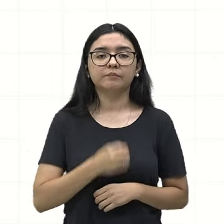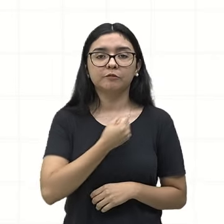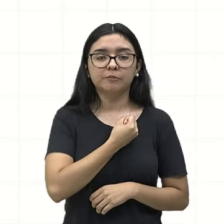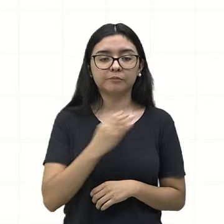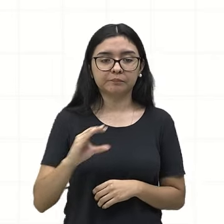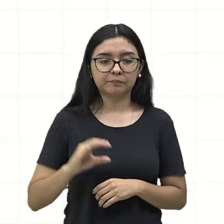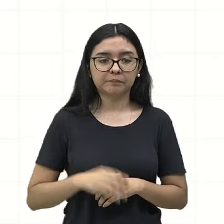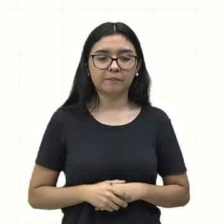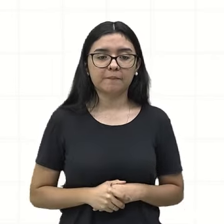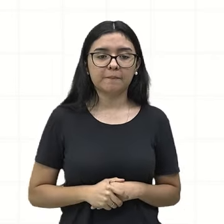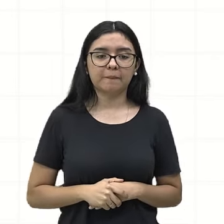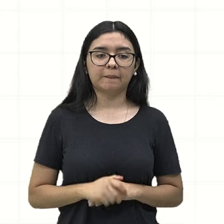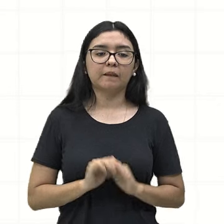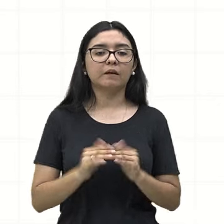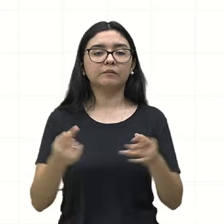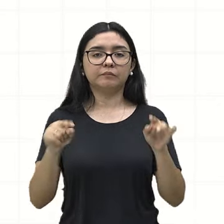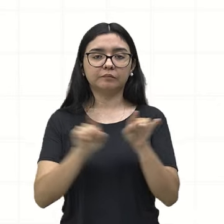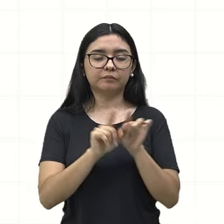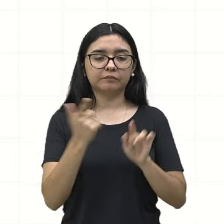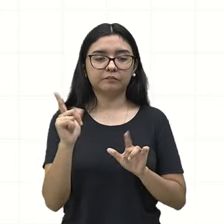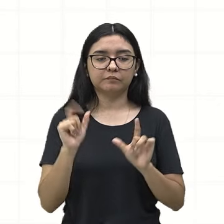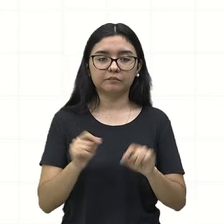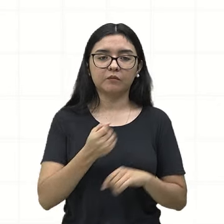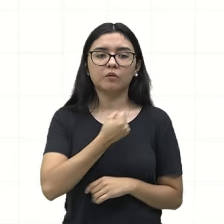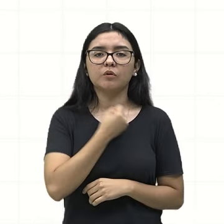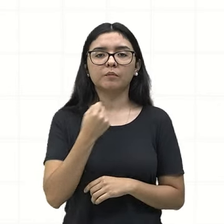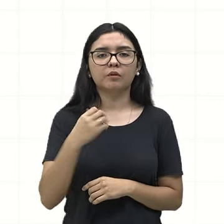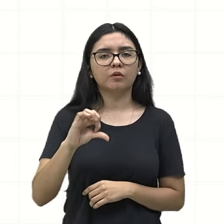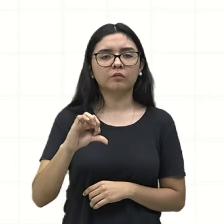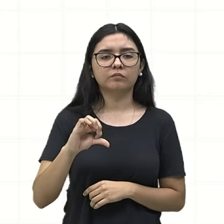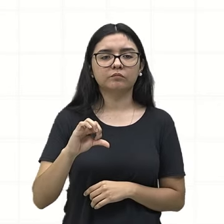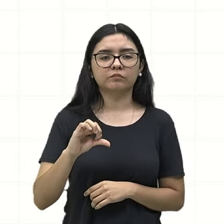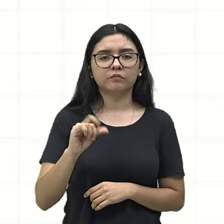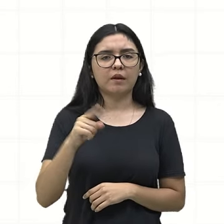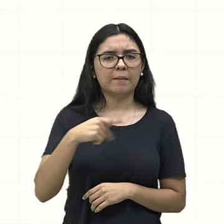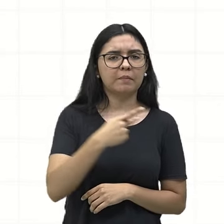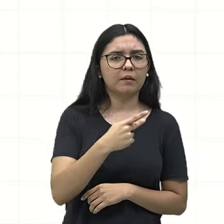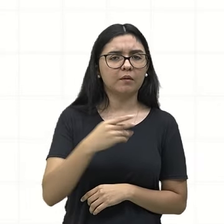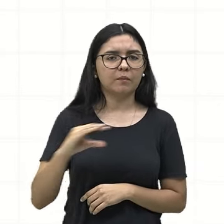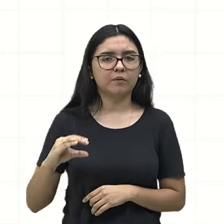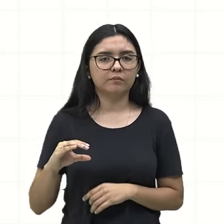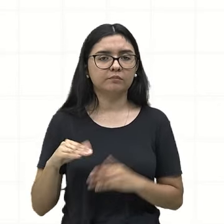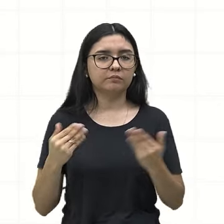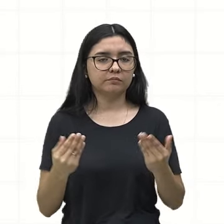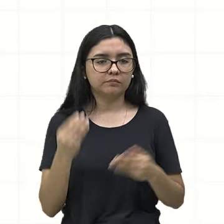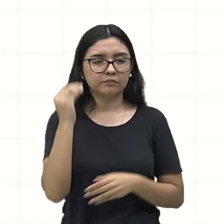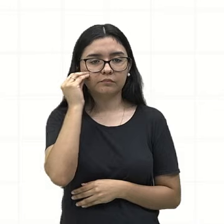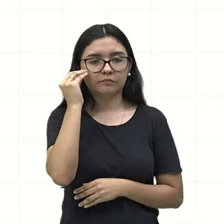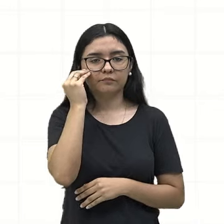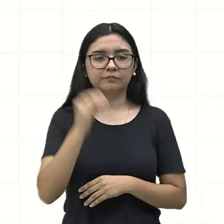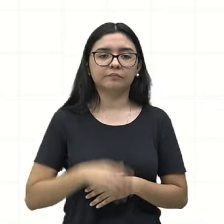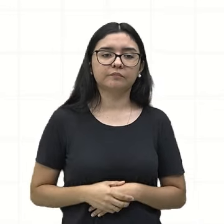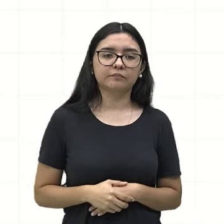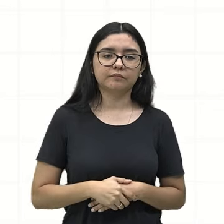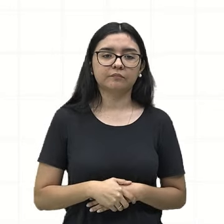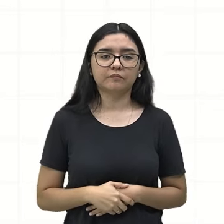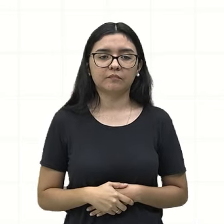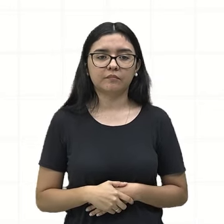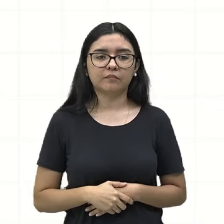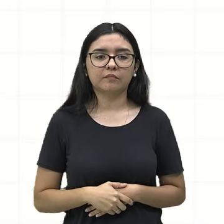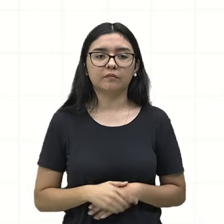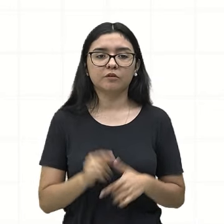Beleza? Bom, tem outra situação, número 9. E aí, o que você acha? Primo ou composto? Olha para cá, Os divisores do 9, 1,